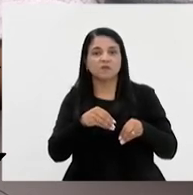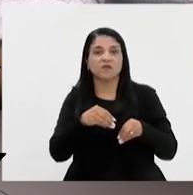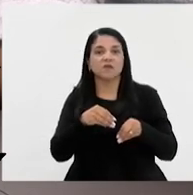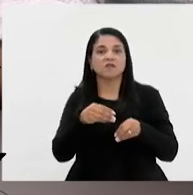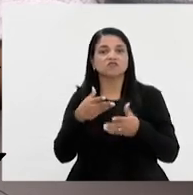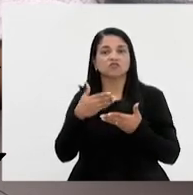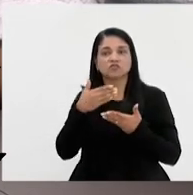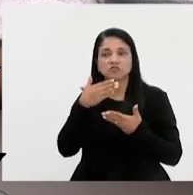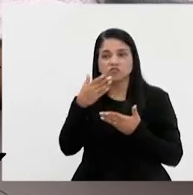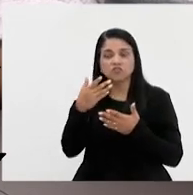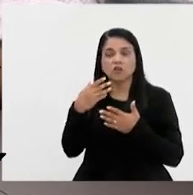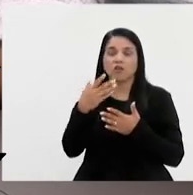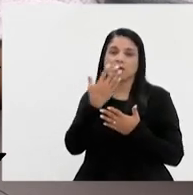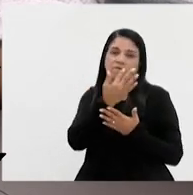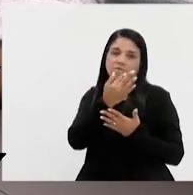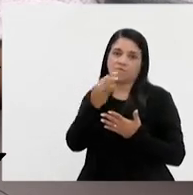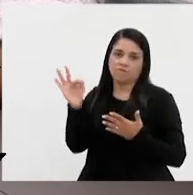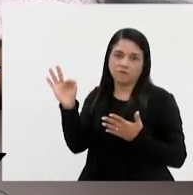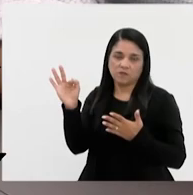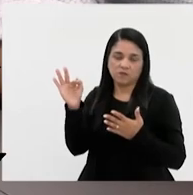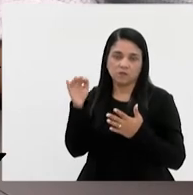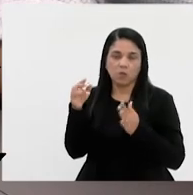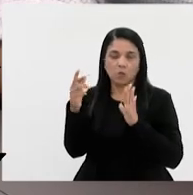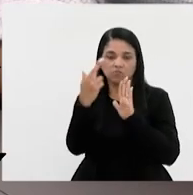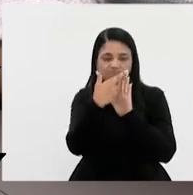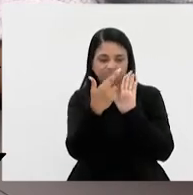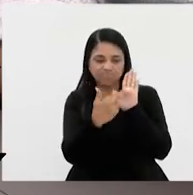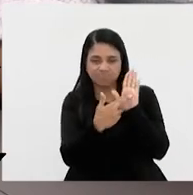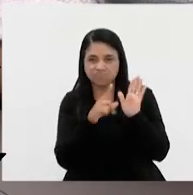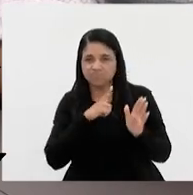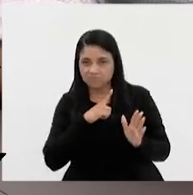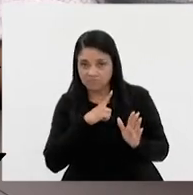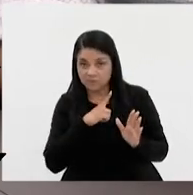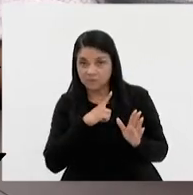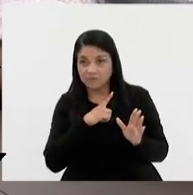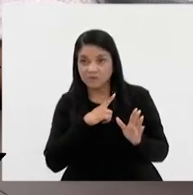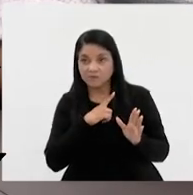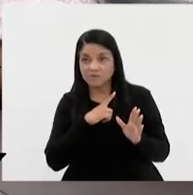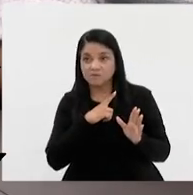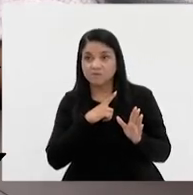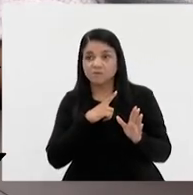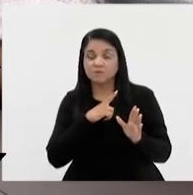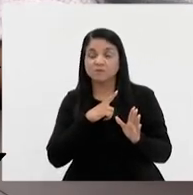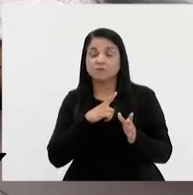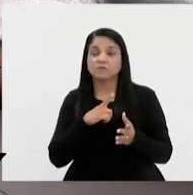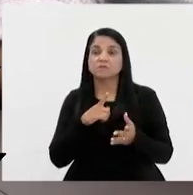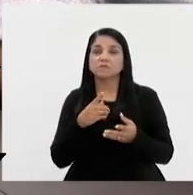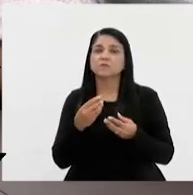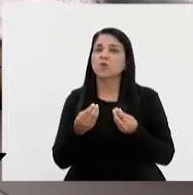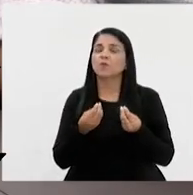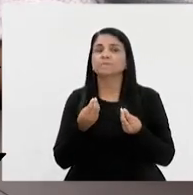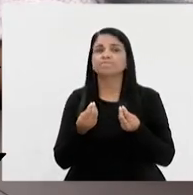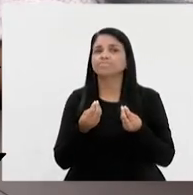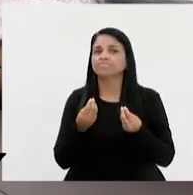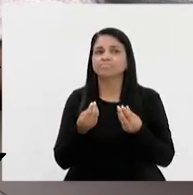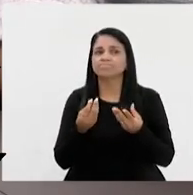estabeleceram critérios próprios sobre essa questão. Porque aí, dessa maneira, não, não, como é que se diz, não